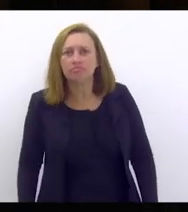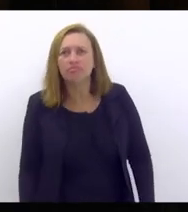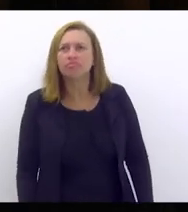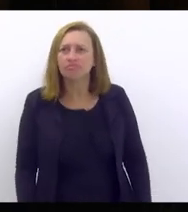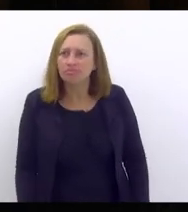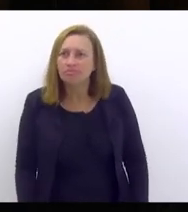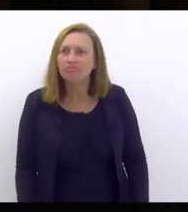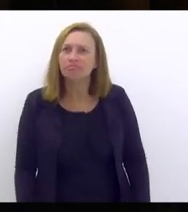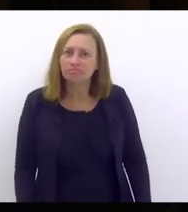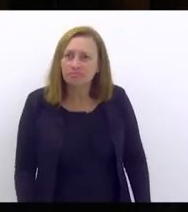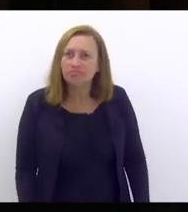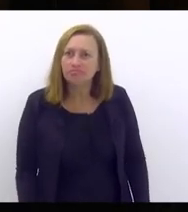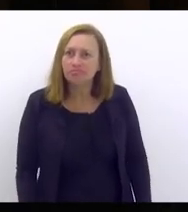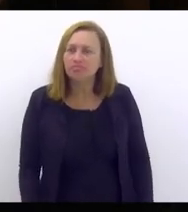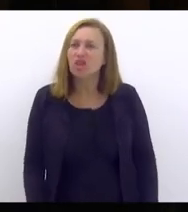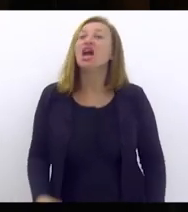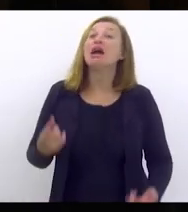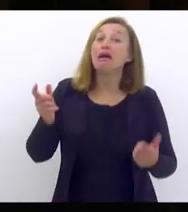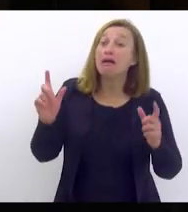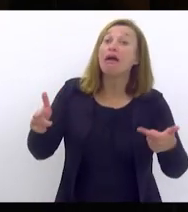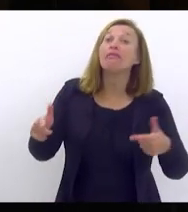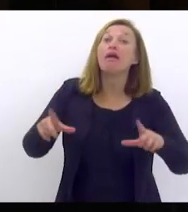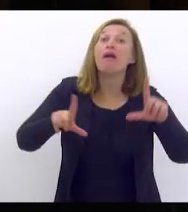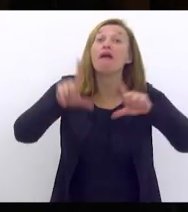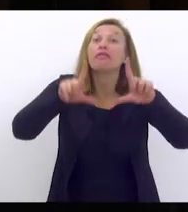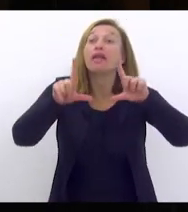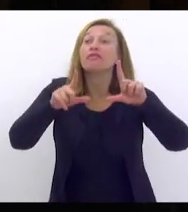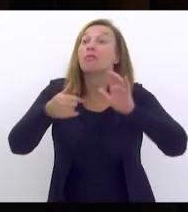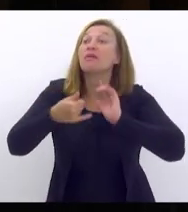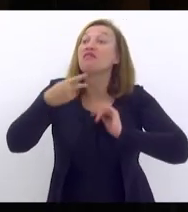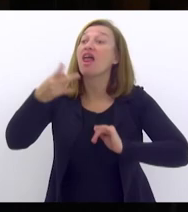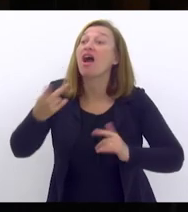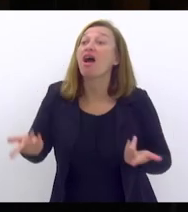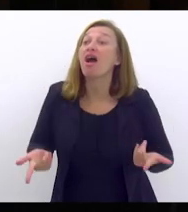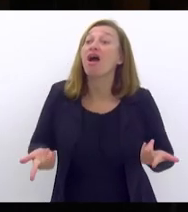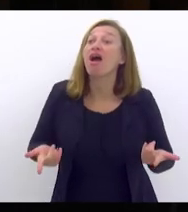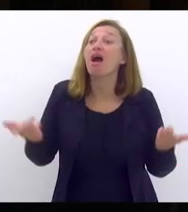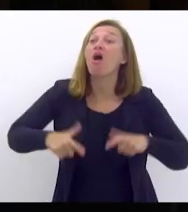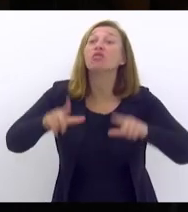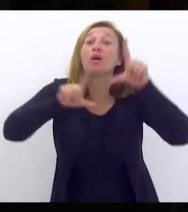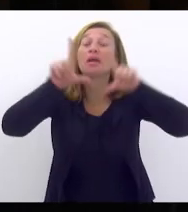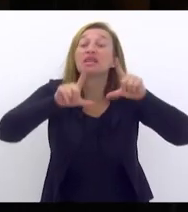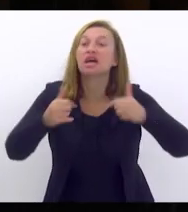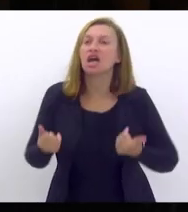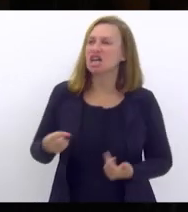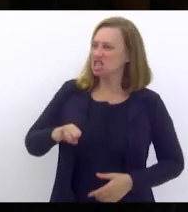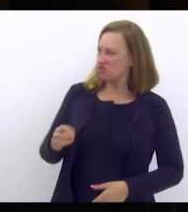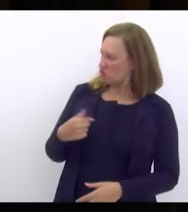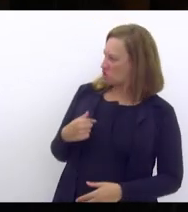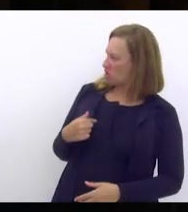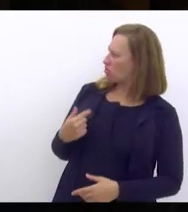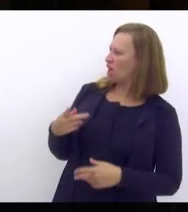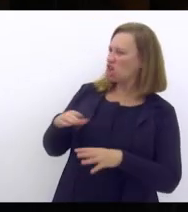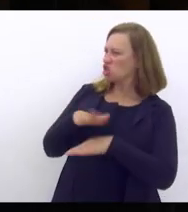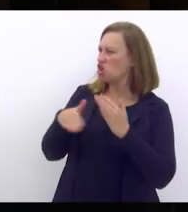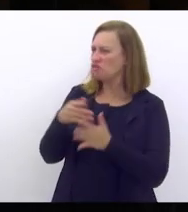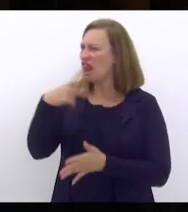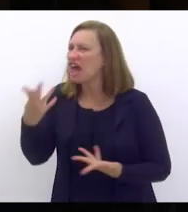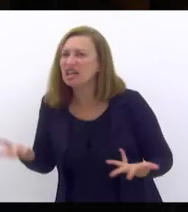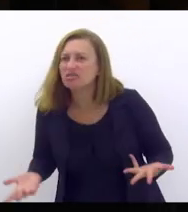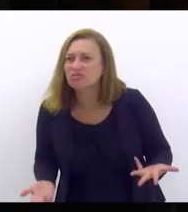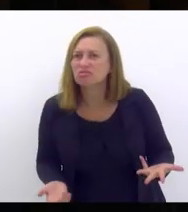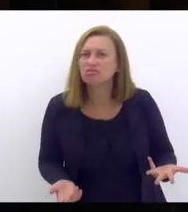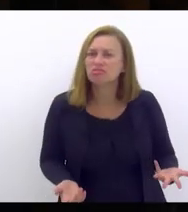E hoje ninguém fala, cadê a imprensa para falar isso? Se fosse do Bolsonaro, estava todo mundo falando, pô.